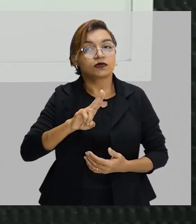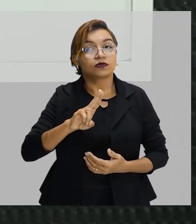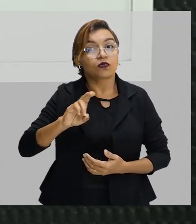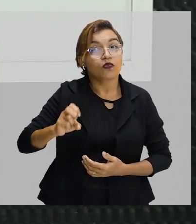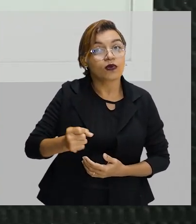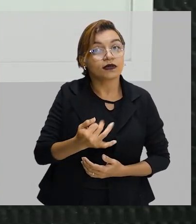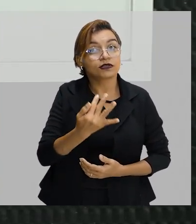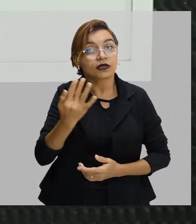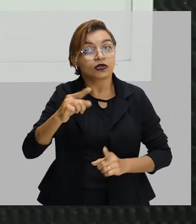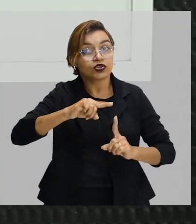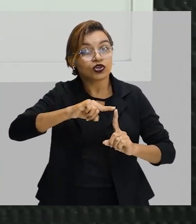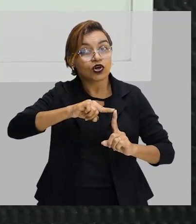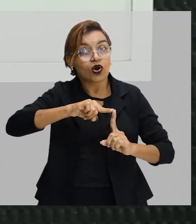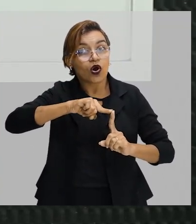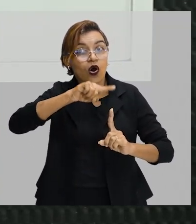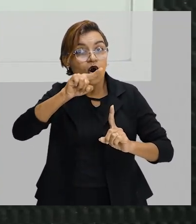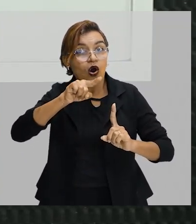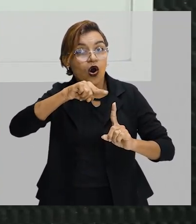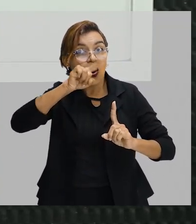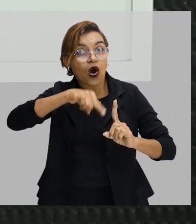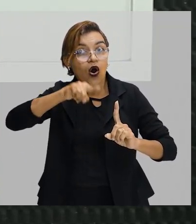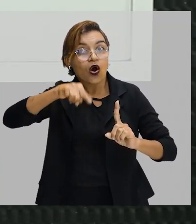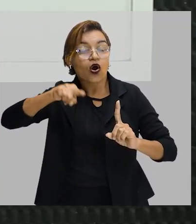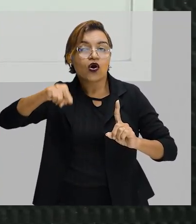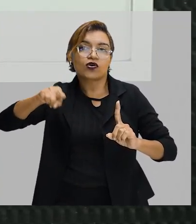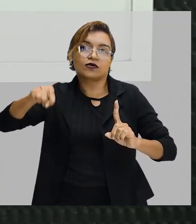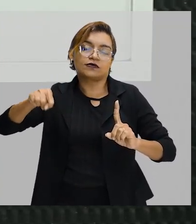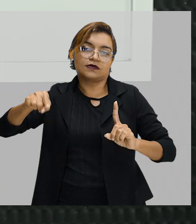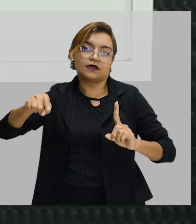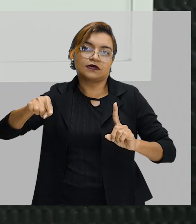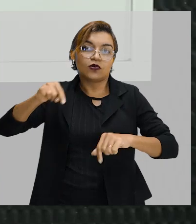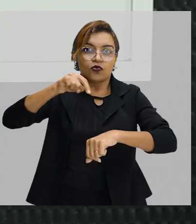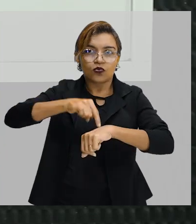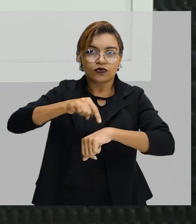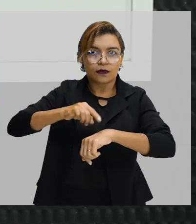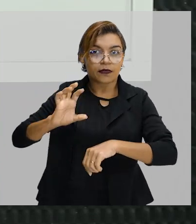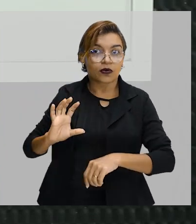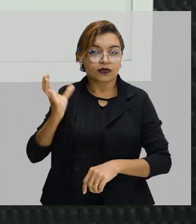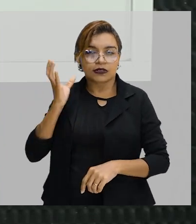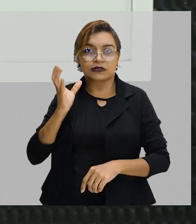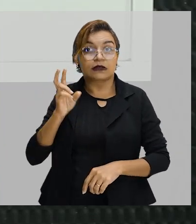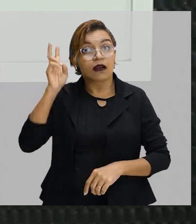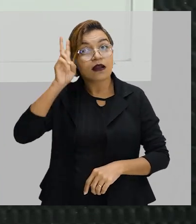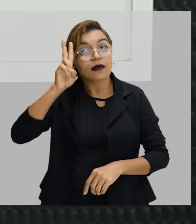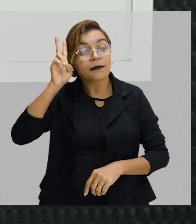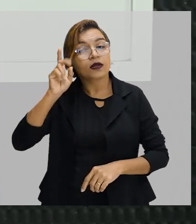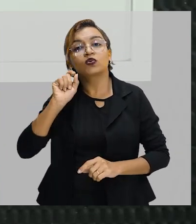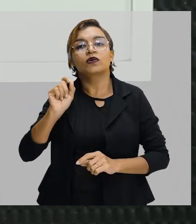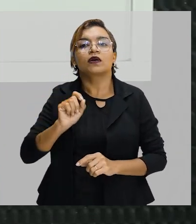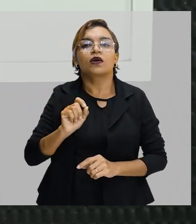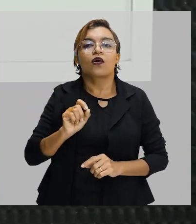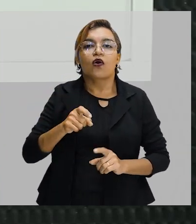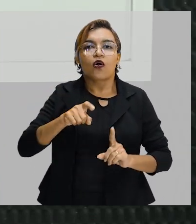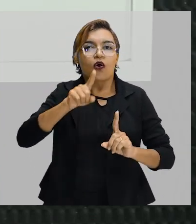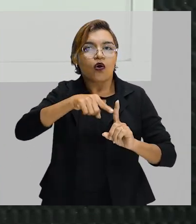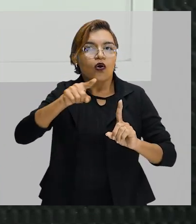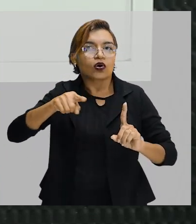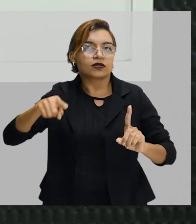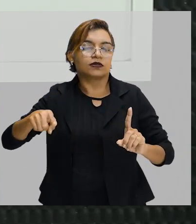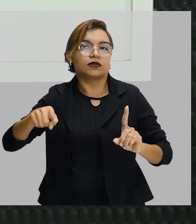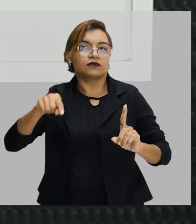oscilações que acontece em um determinado tempo. Lembrando que a oscilação é você sair